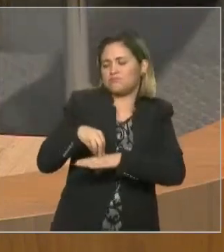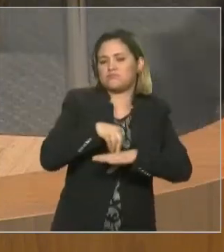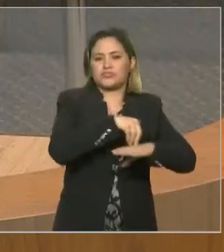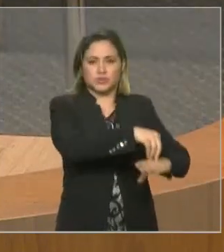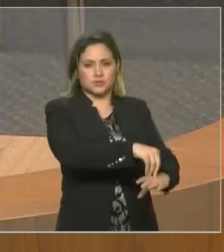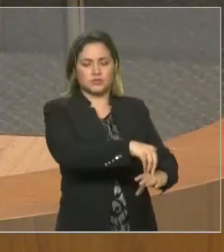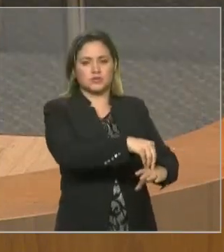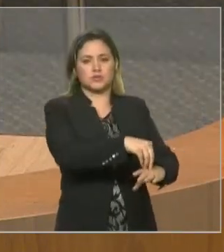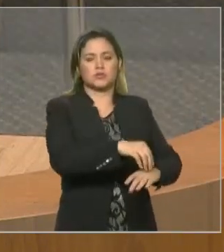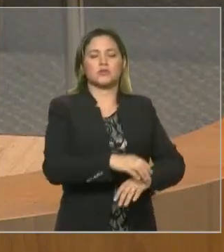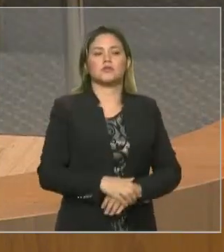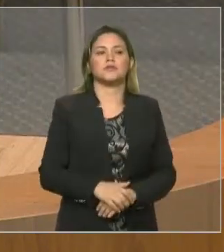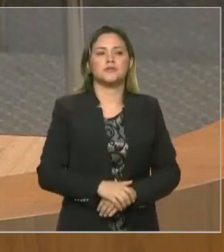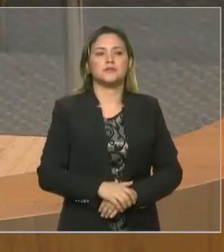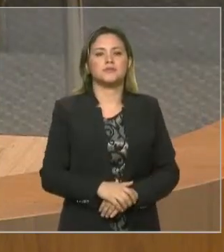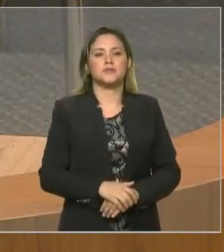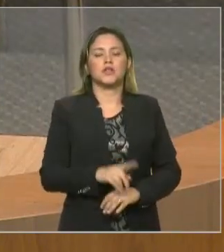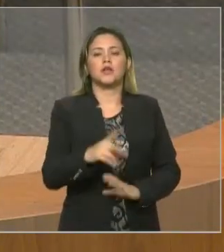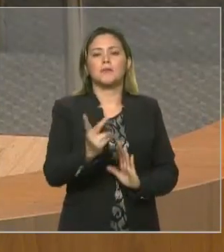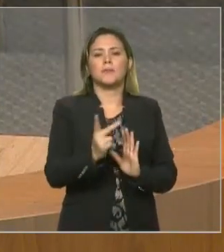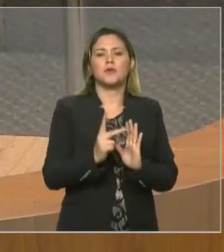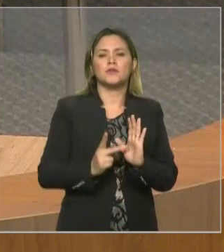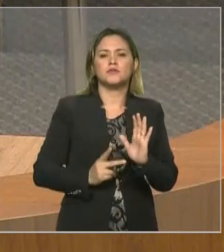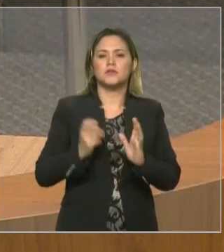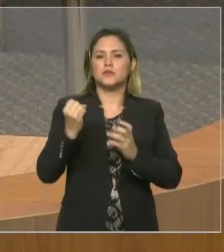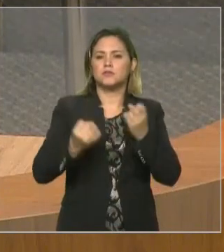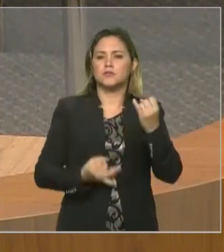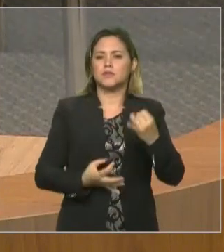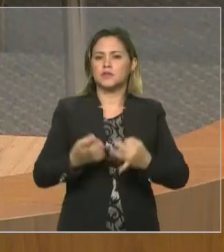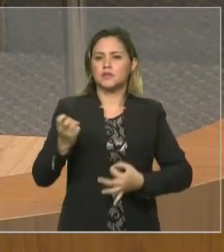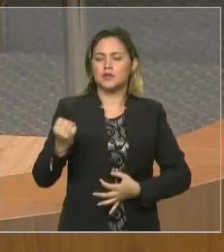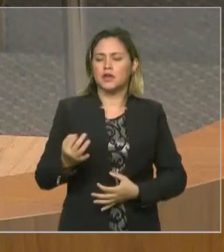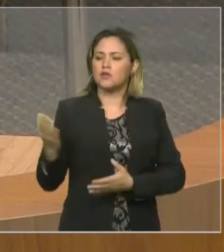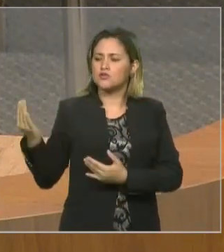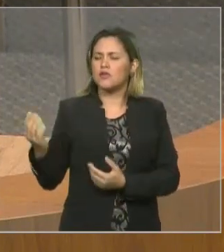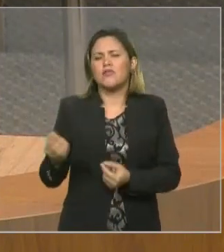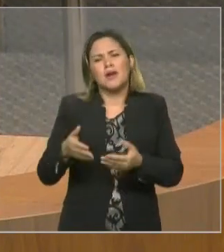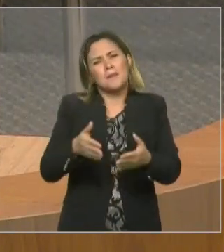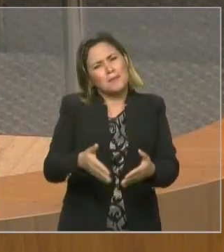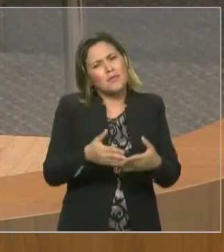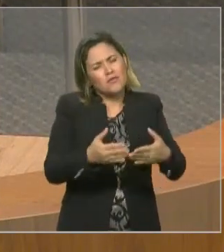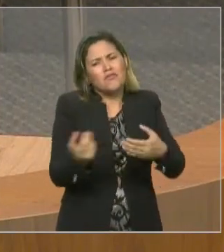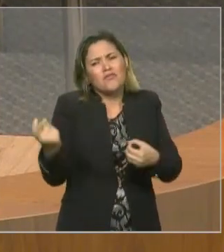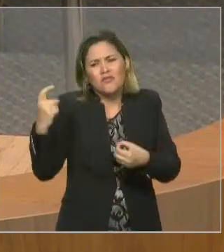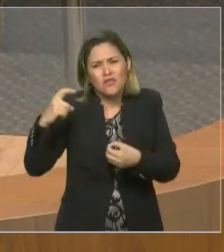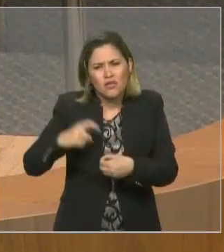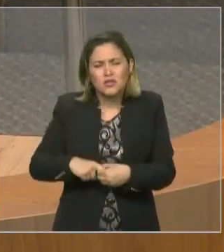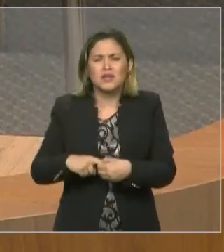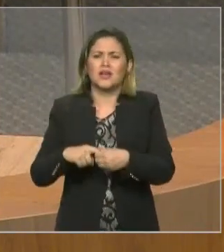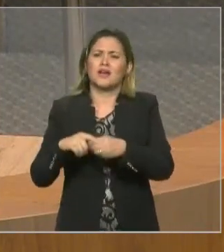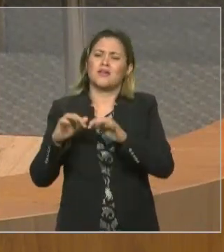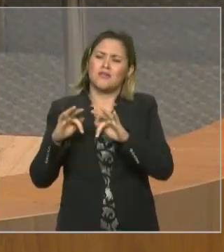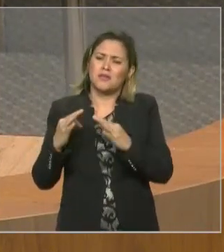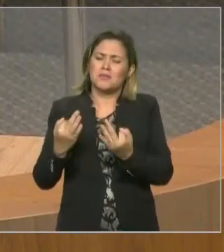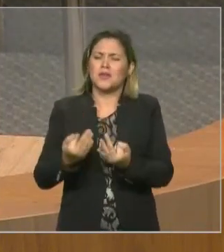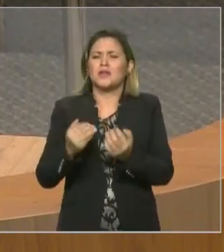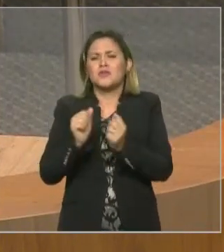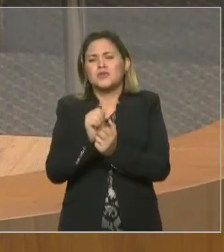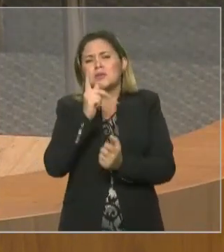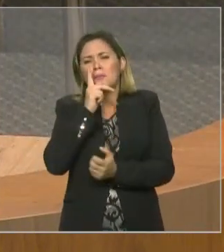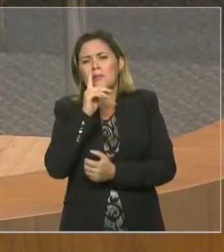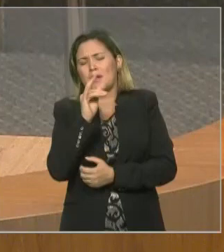versos candentes, ele vai contando, o jovem pedindo para voltar, porque tinha que acompanhar o velho pai que